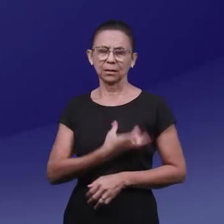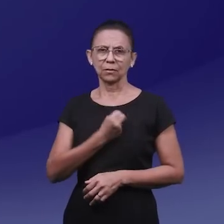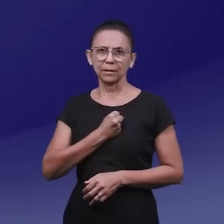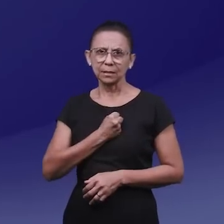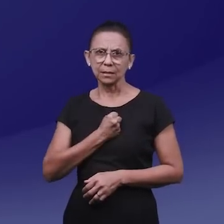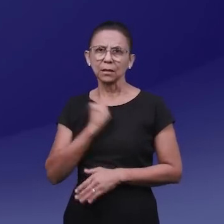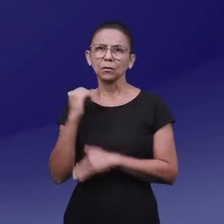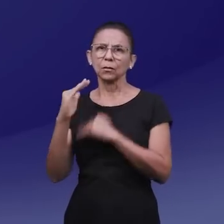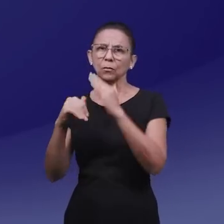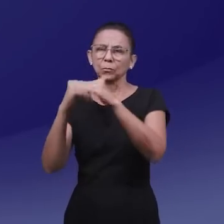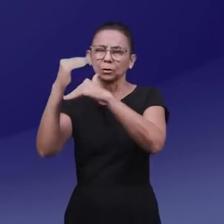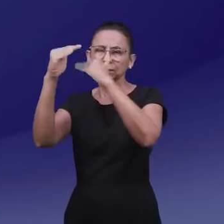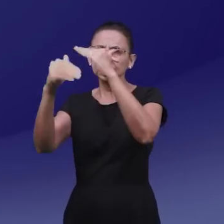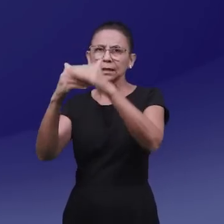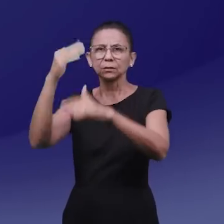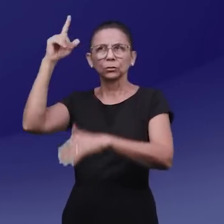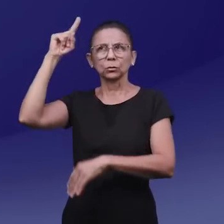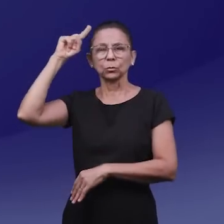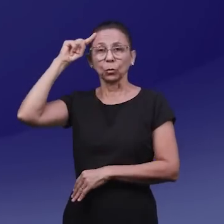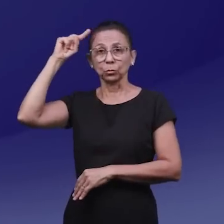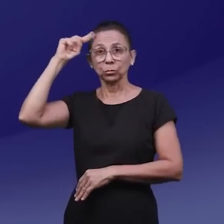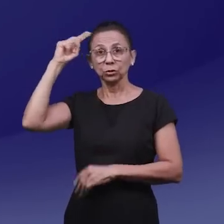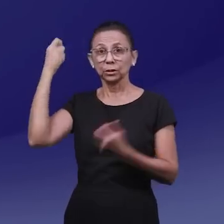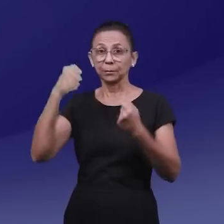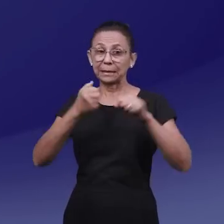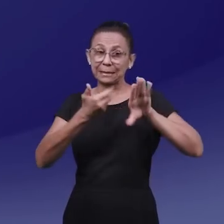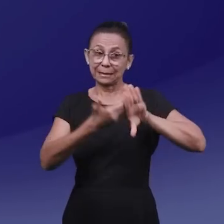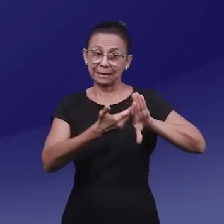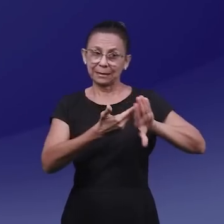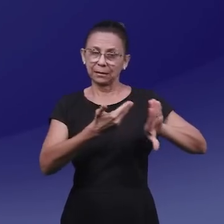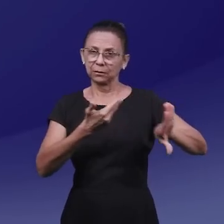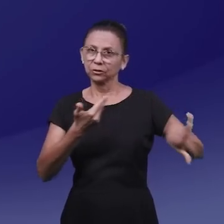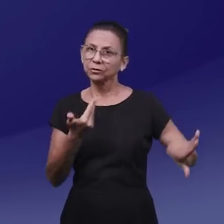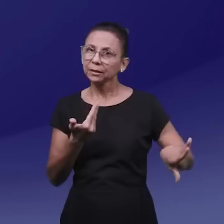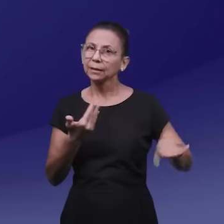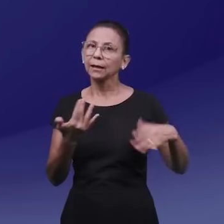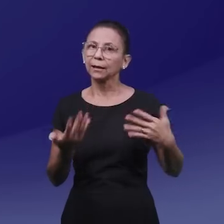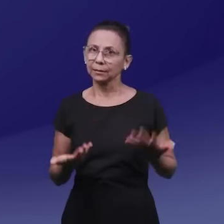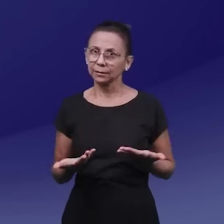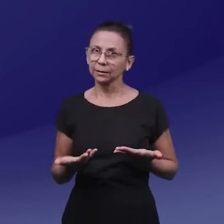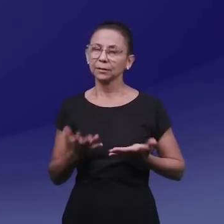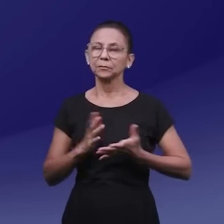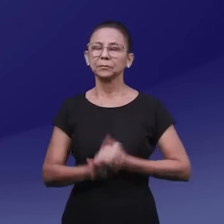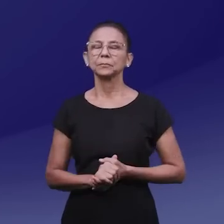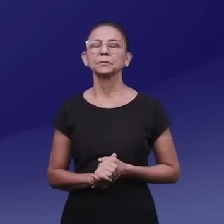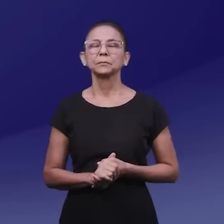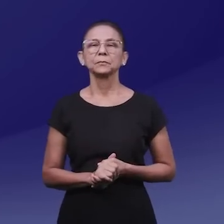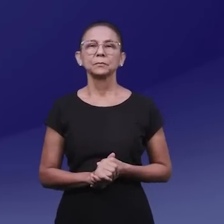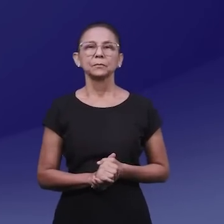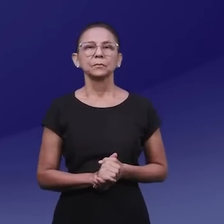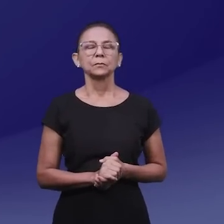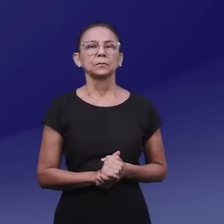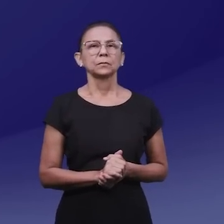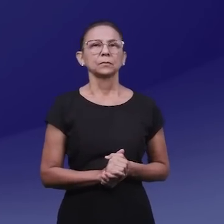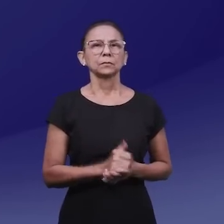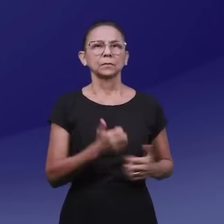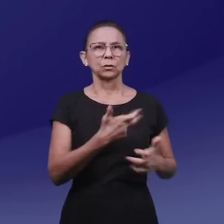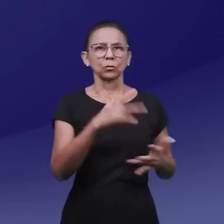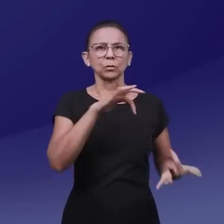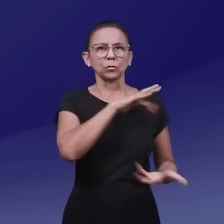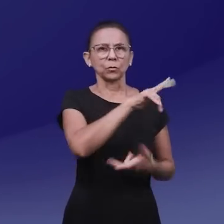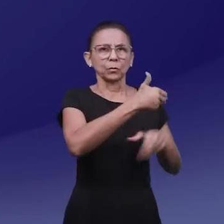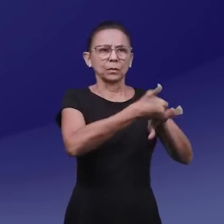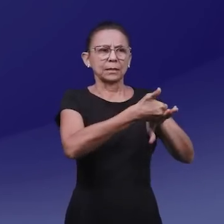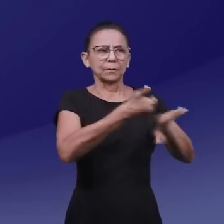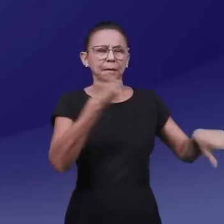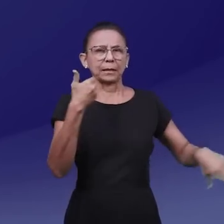Cristo. Graça e paz vos seja multiplicada. É a experiência da salvação. Que salvação não é uma vez salvo, salvo